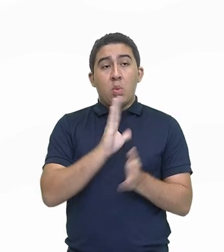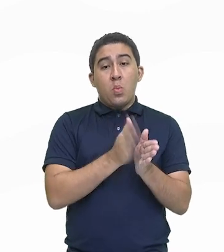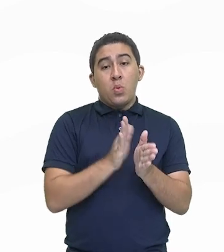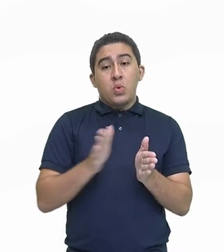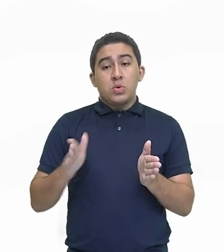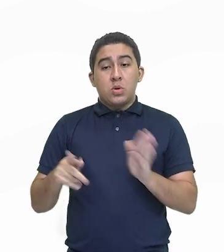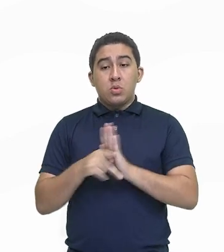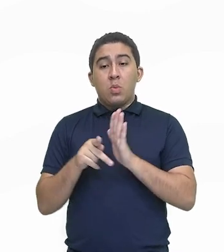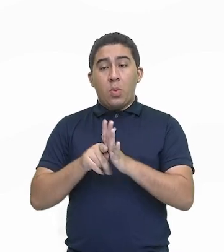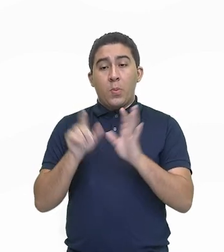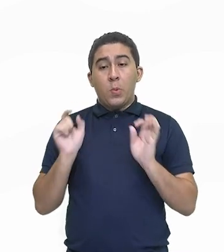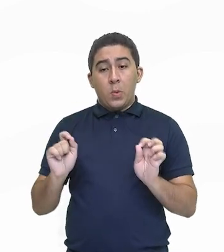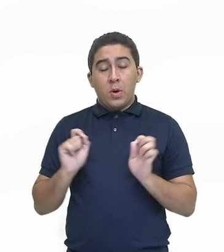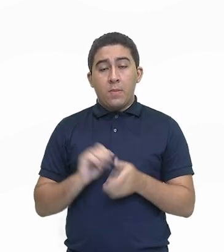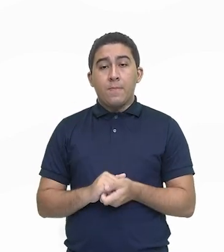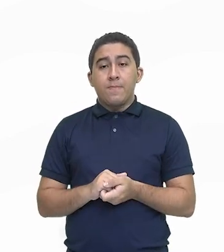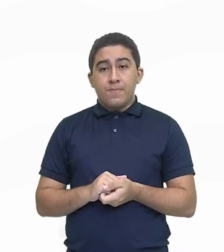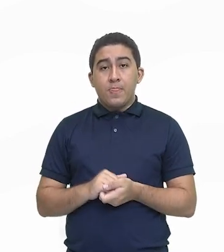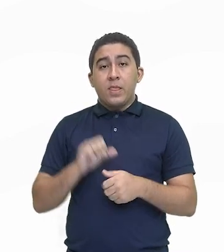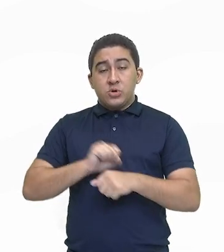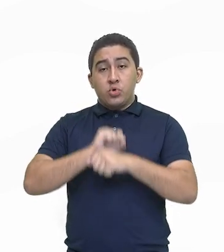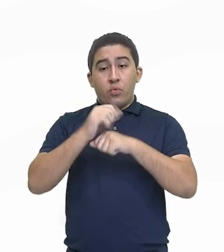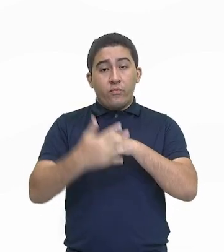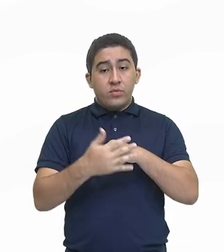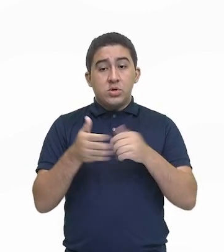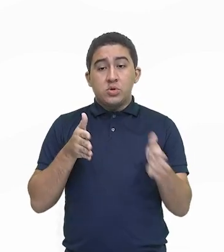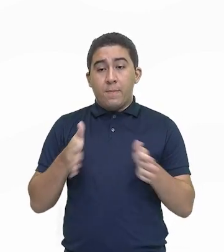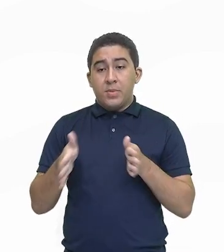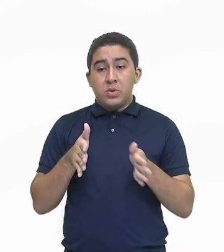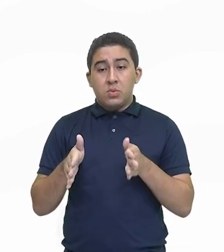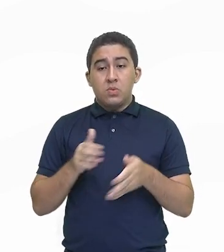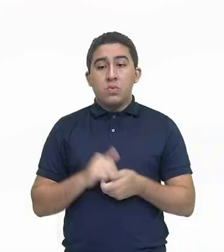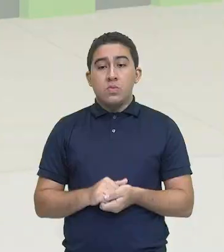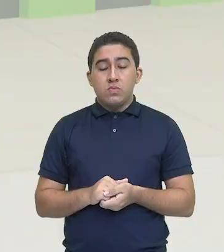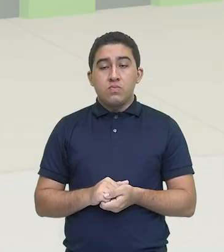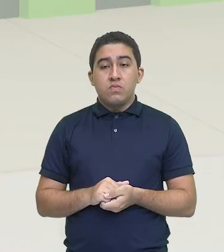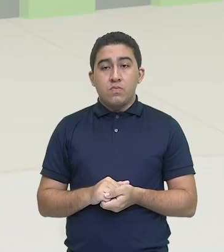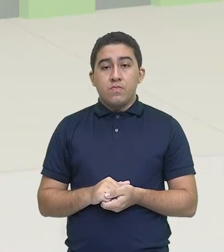processo de pandemia em que